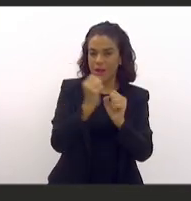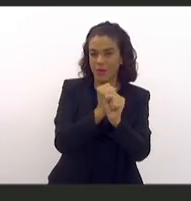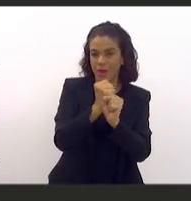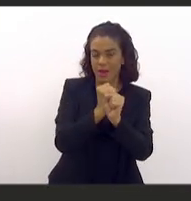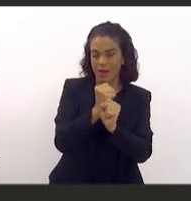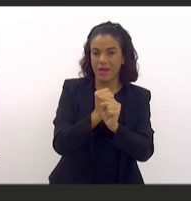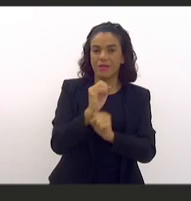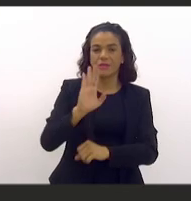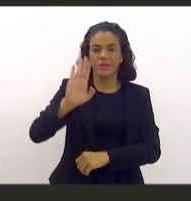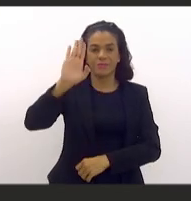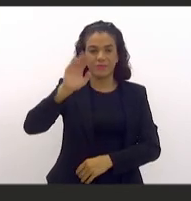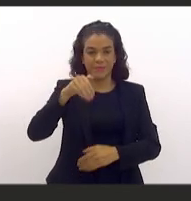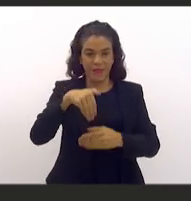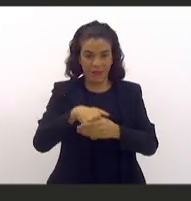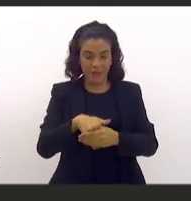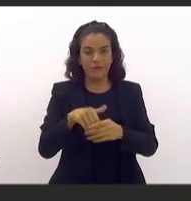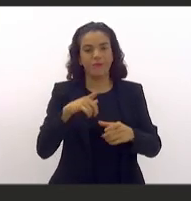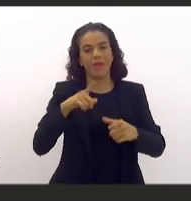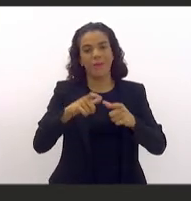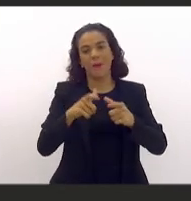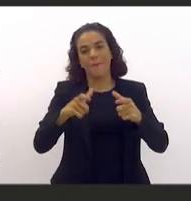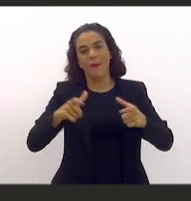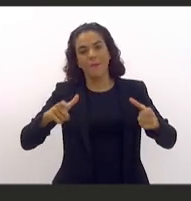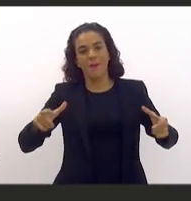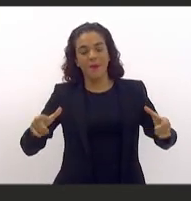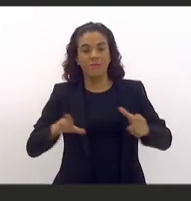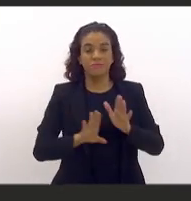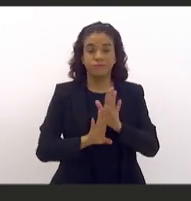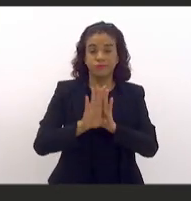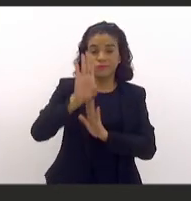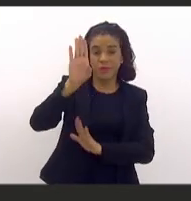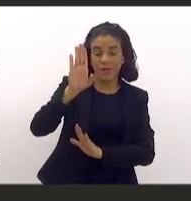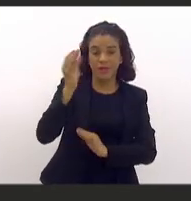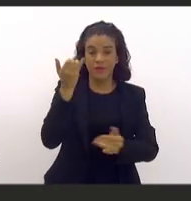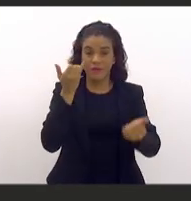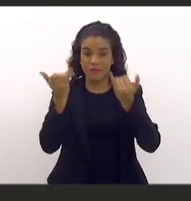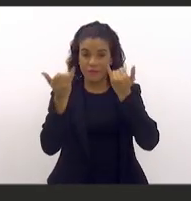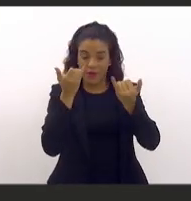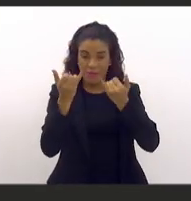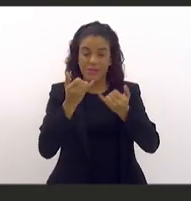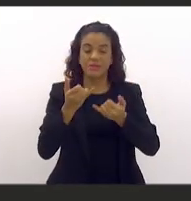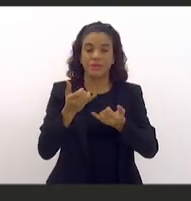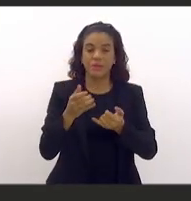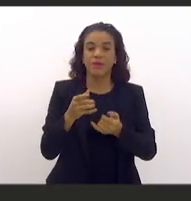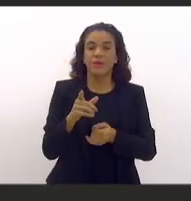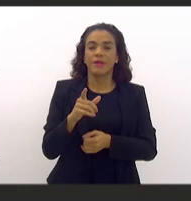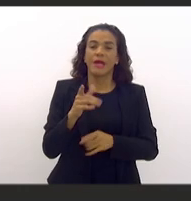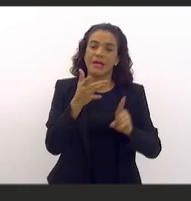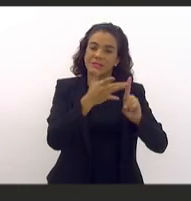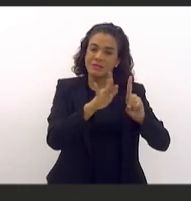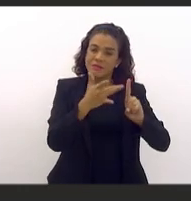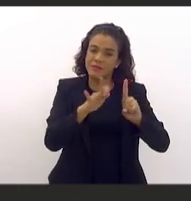que a gente tem, sim, um crescimento desses dados. E em relação às vítimas, A gente teve